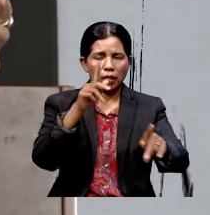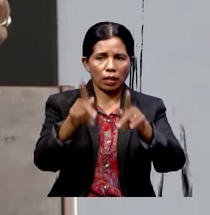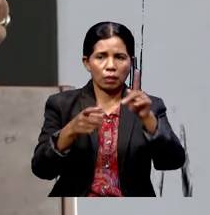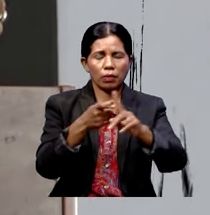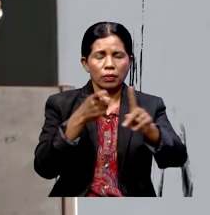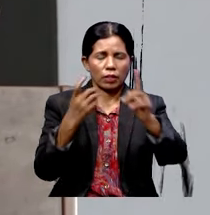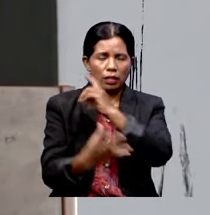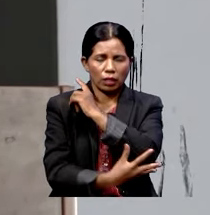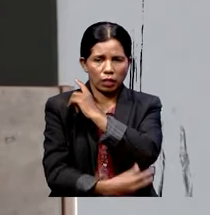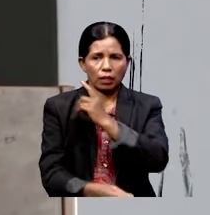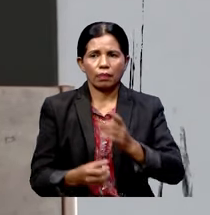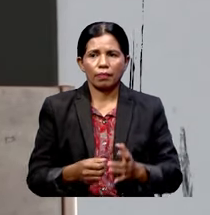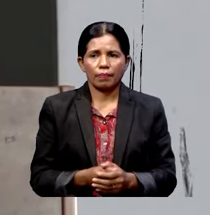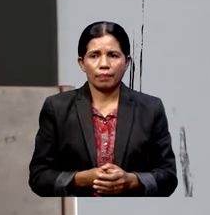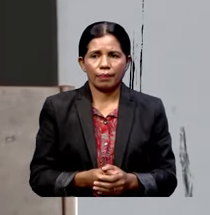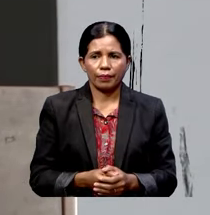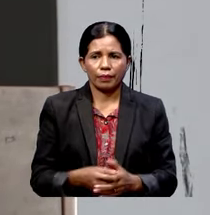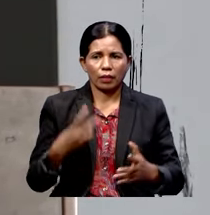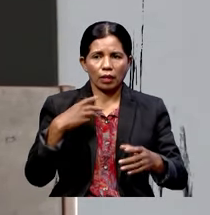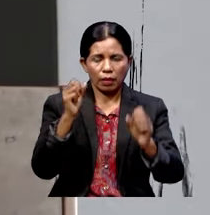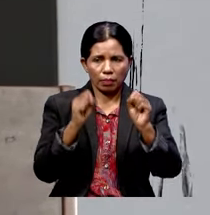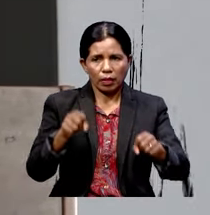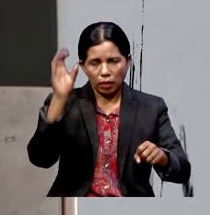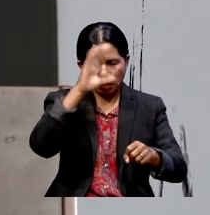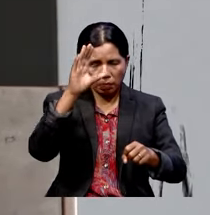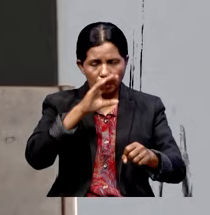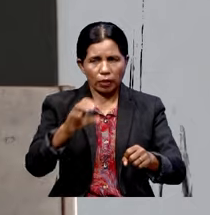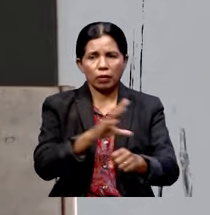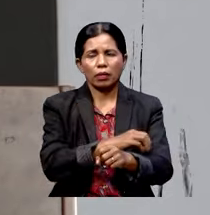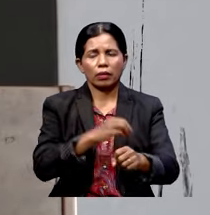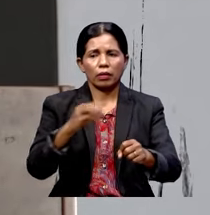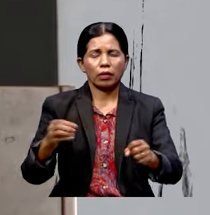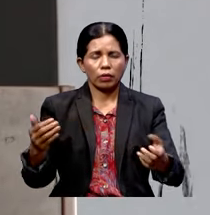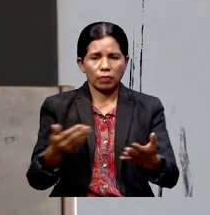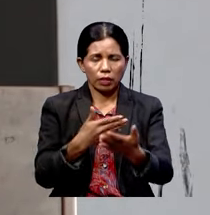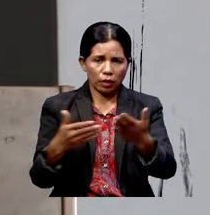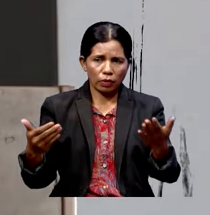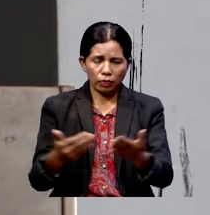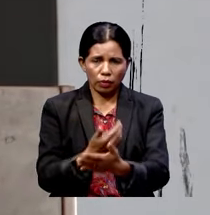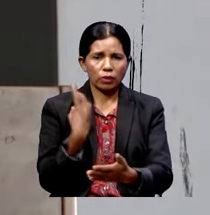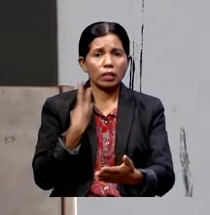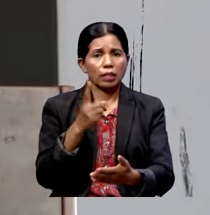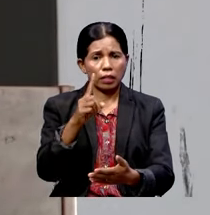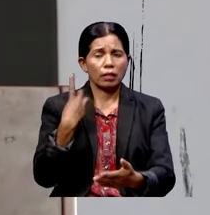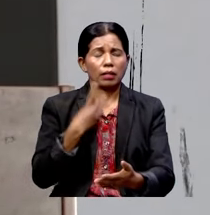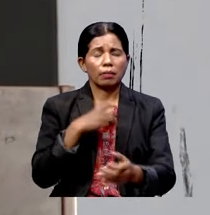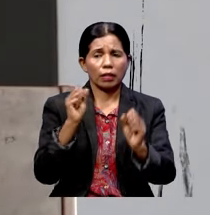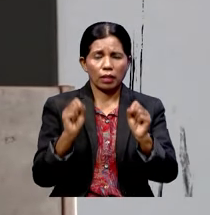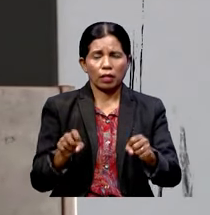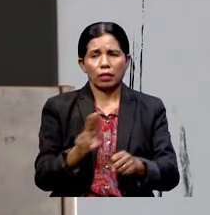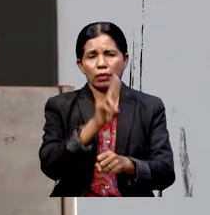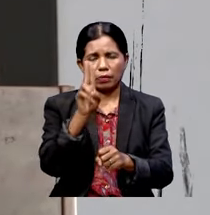seguir e pede buca que instrumento ainda que te pede usa a